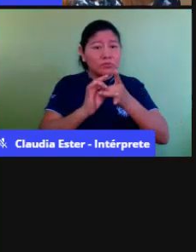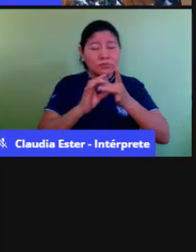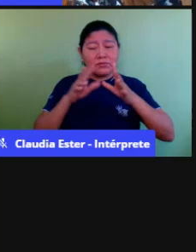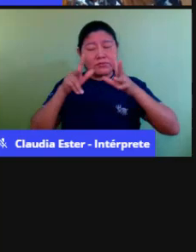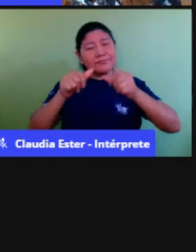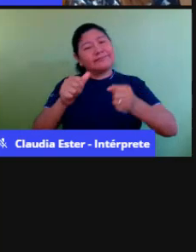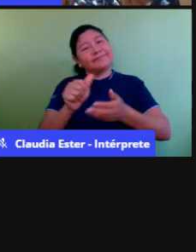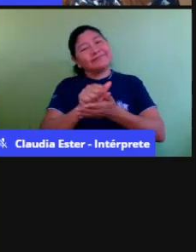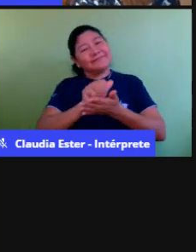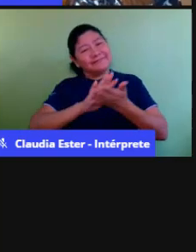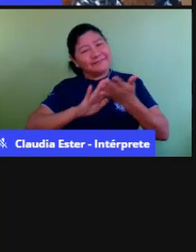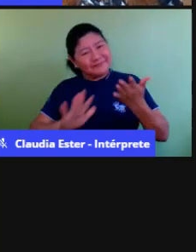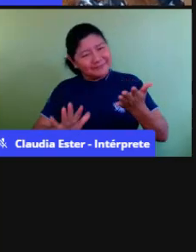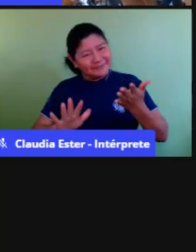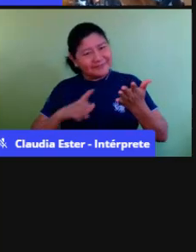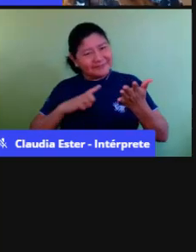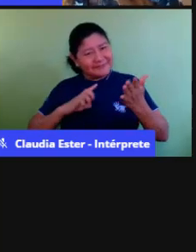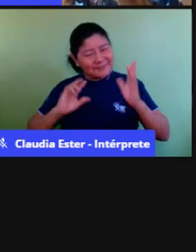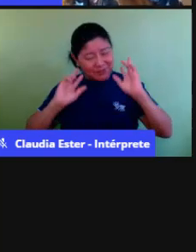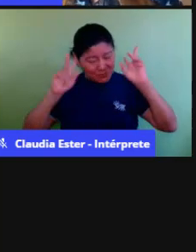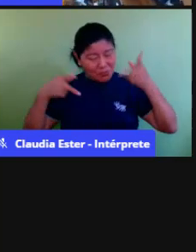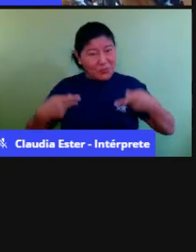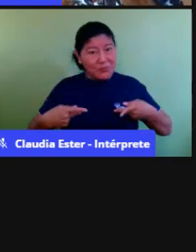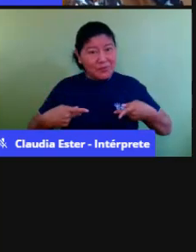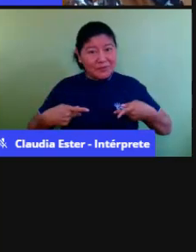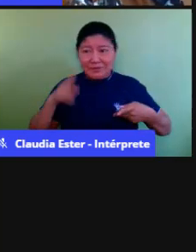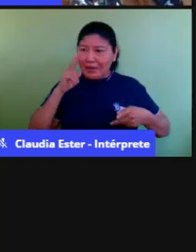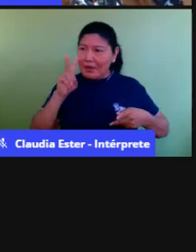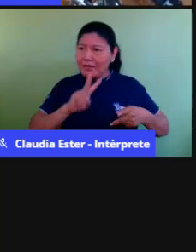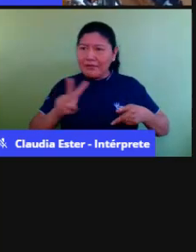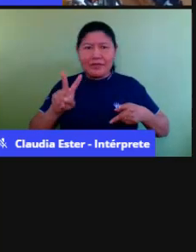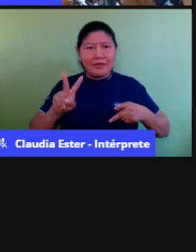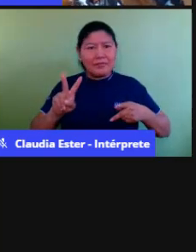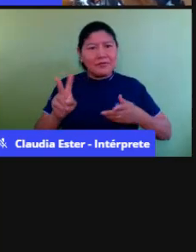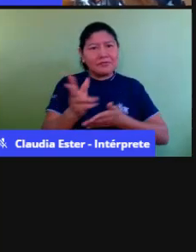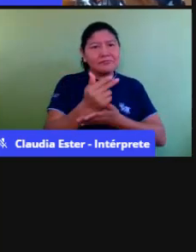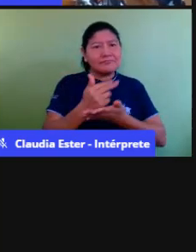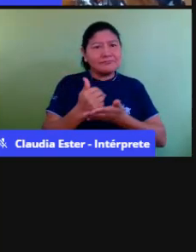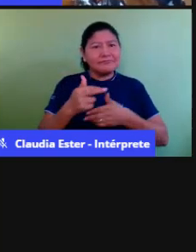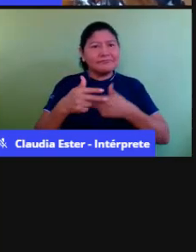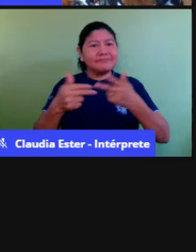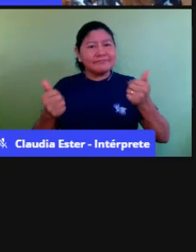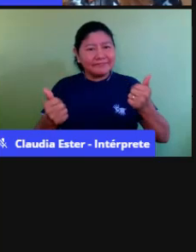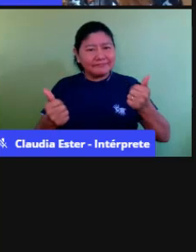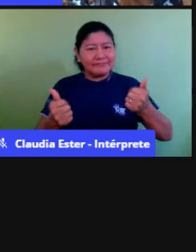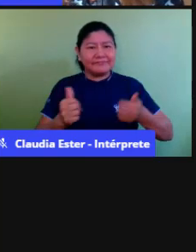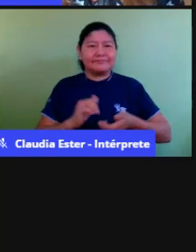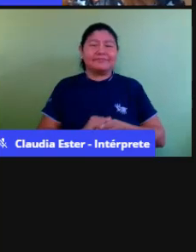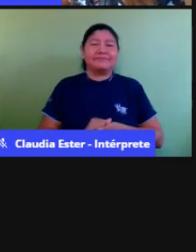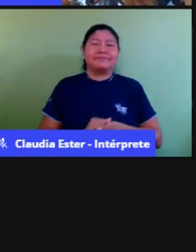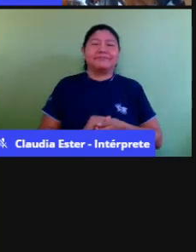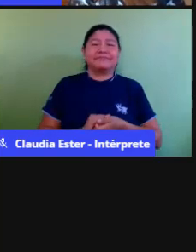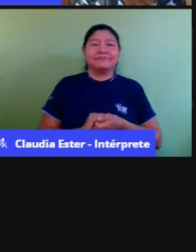humanas, então, o desenho acaba se manifestando. Pode passar o slide.